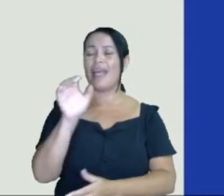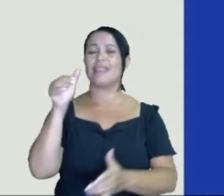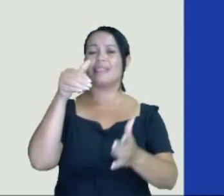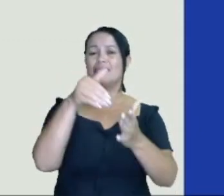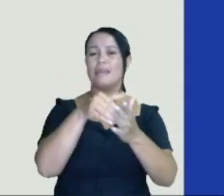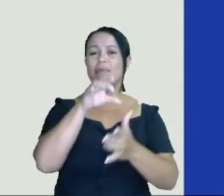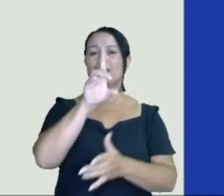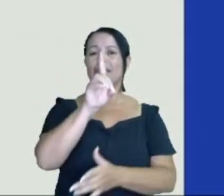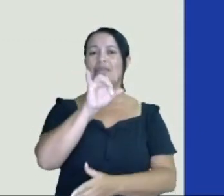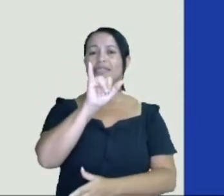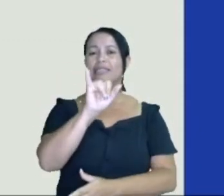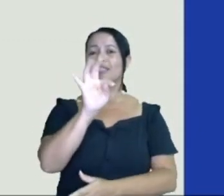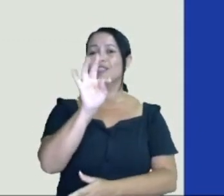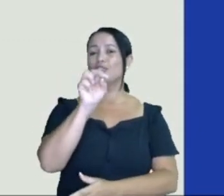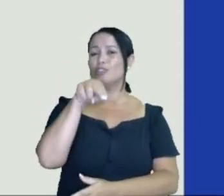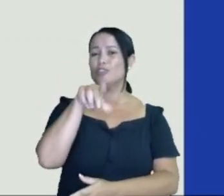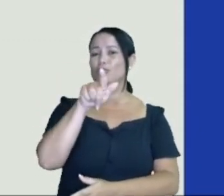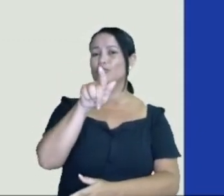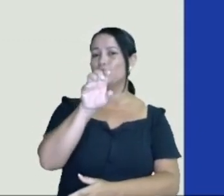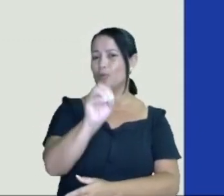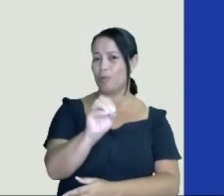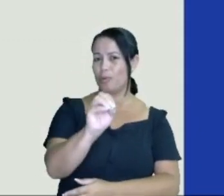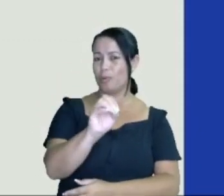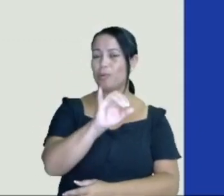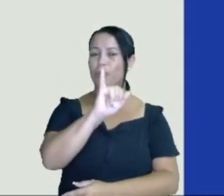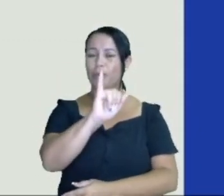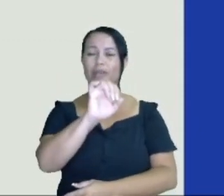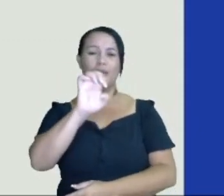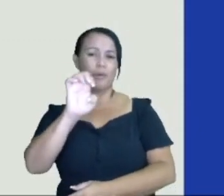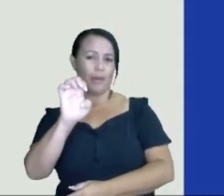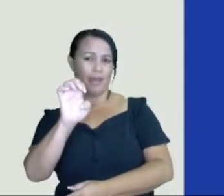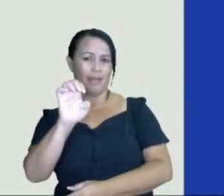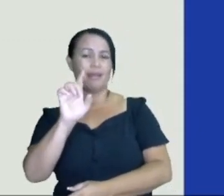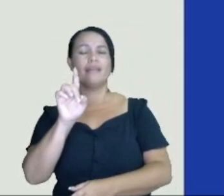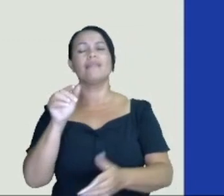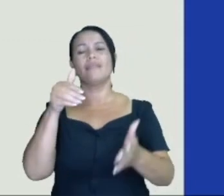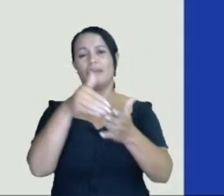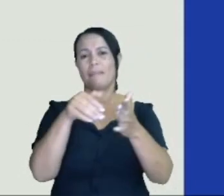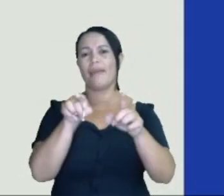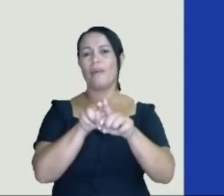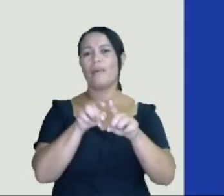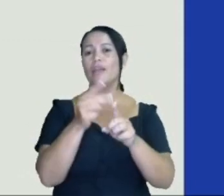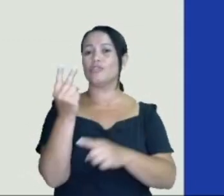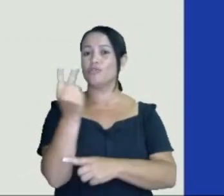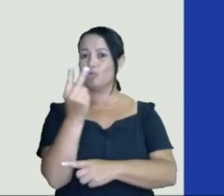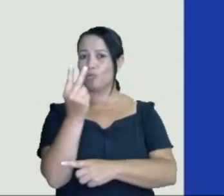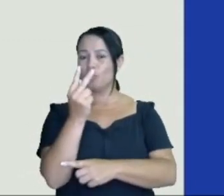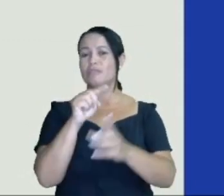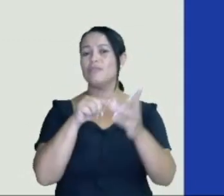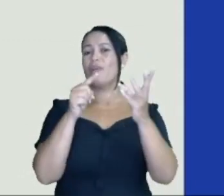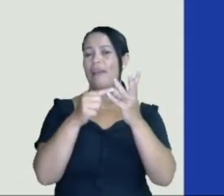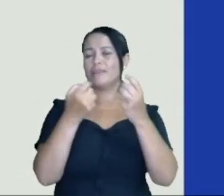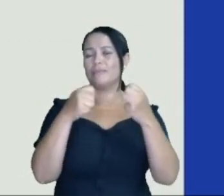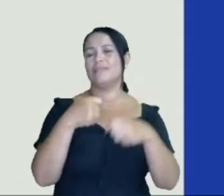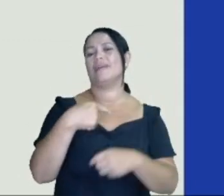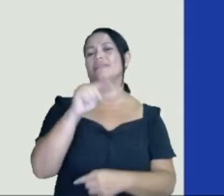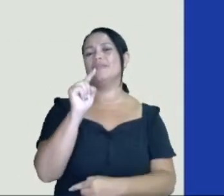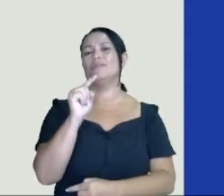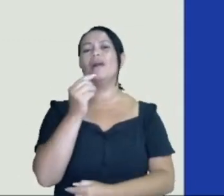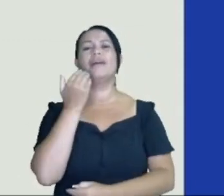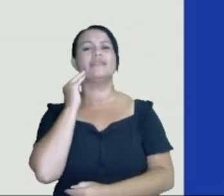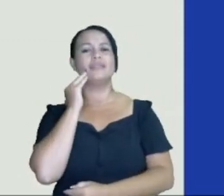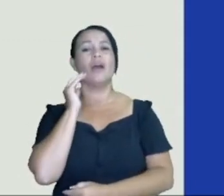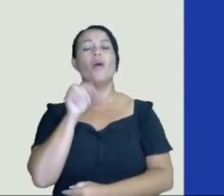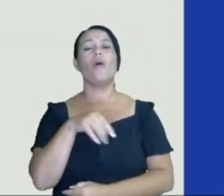ditongo. Bem claro aí, o I e o R tá ali junto, ó, de um ditongo. Ou seja, acentua-se.